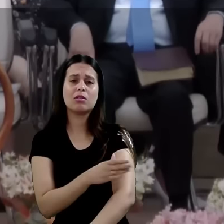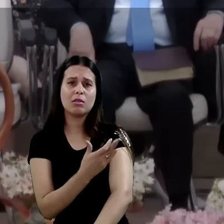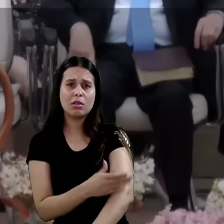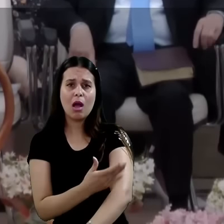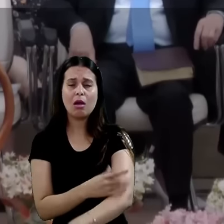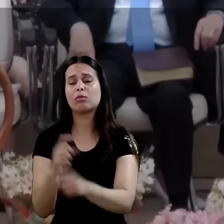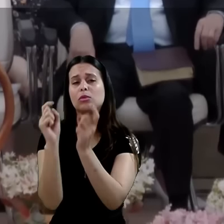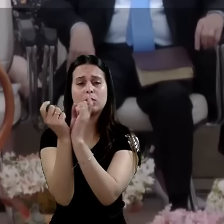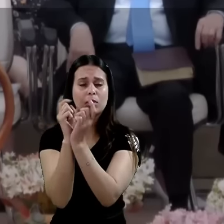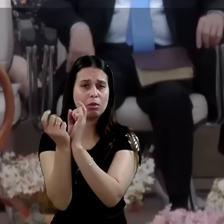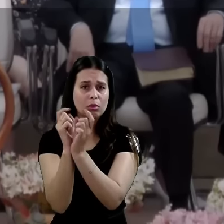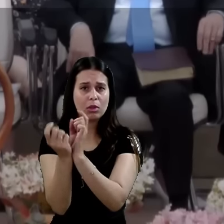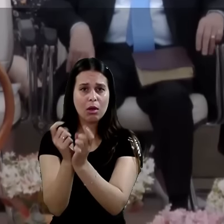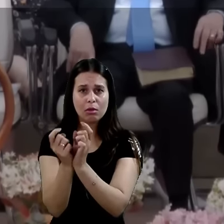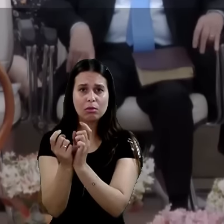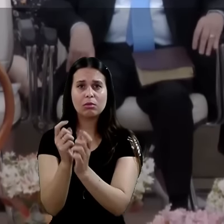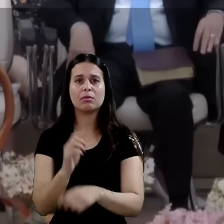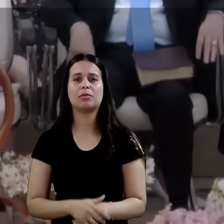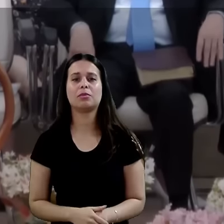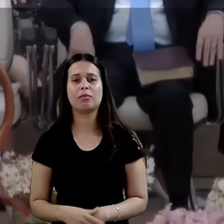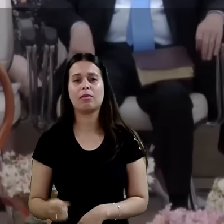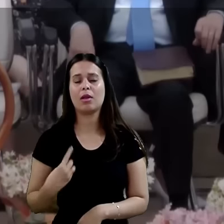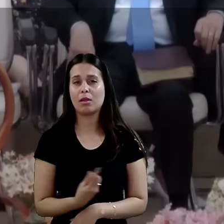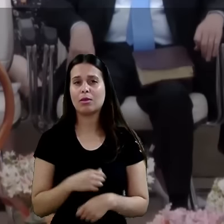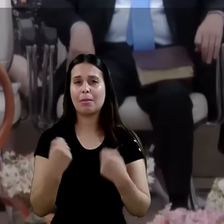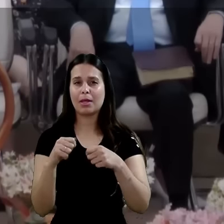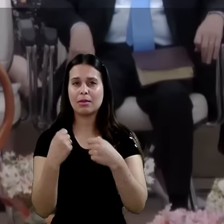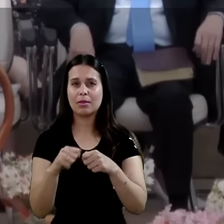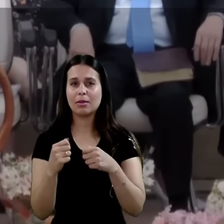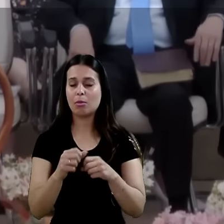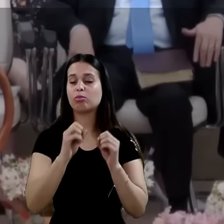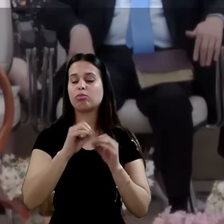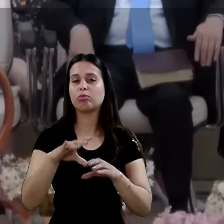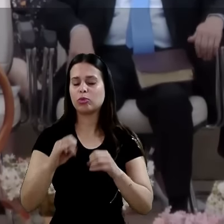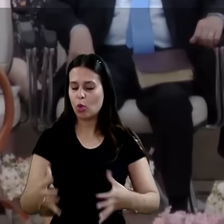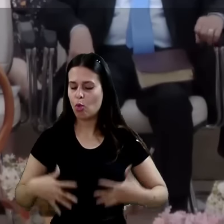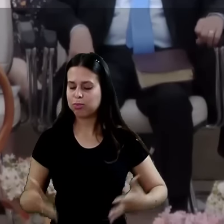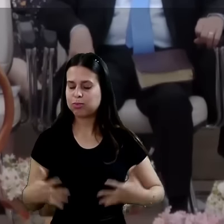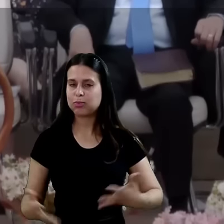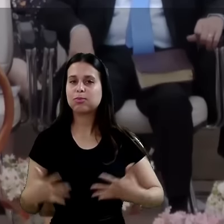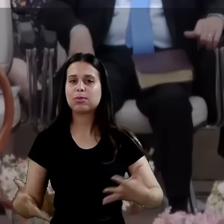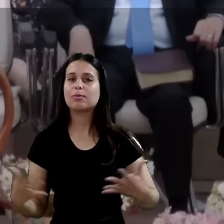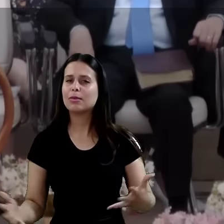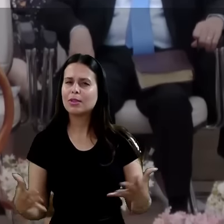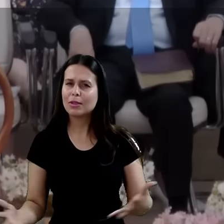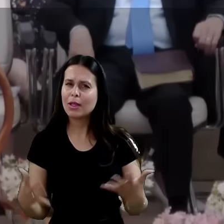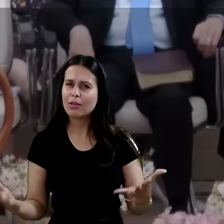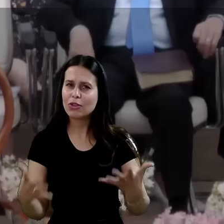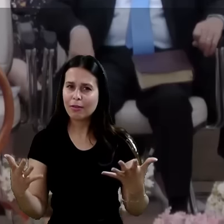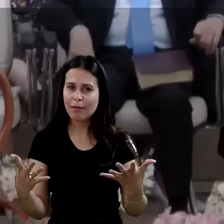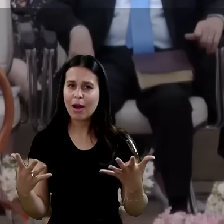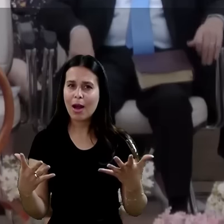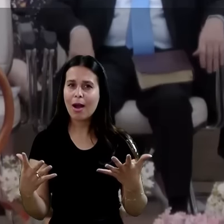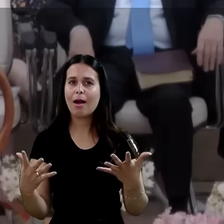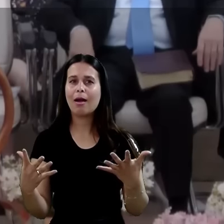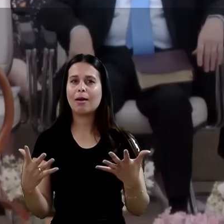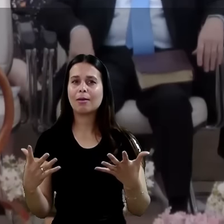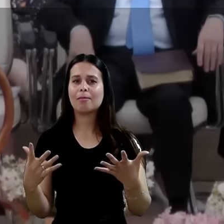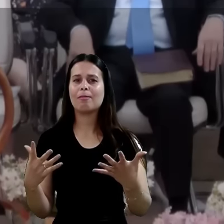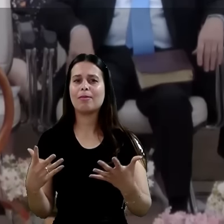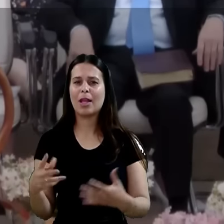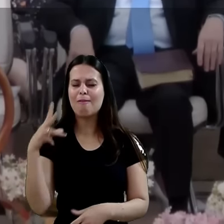uma reunião e a gente precisa motivar e dizer olha na força do Senhor a